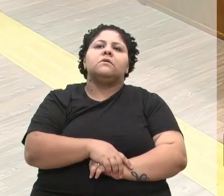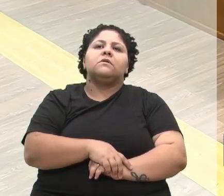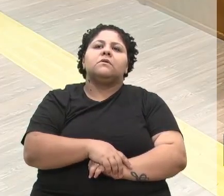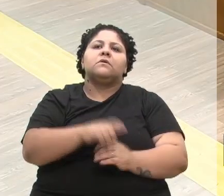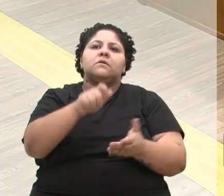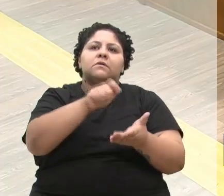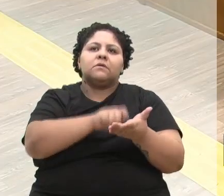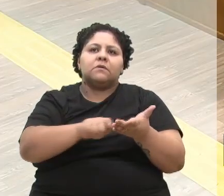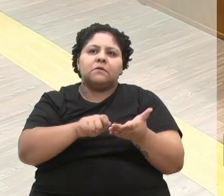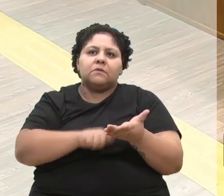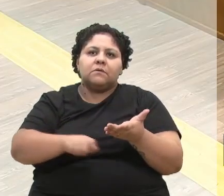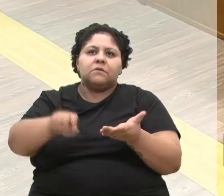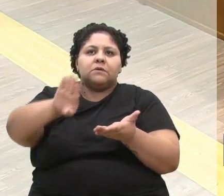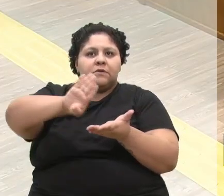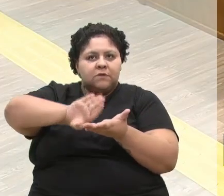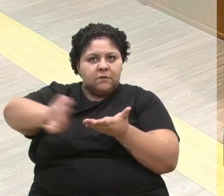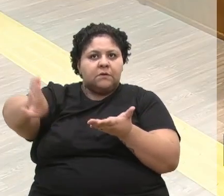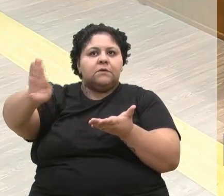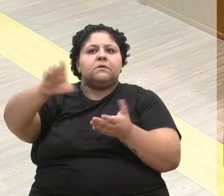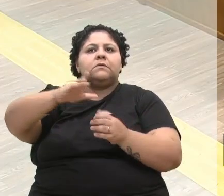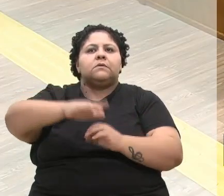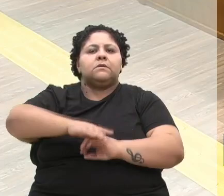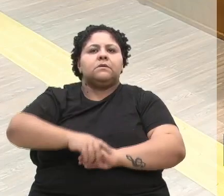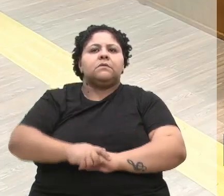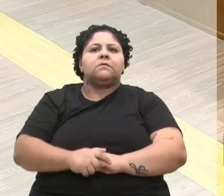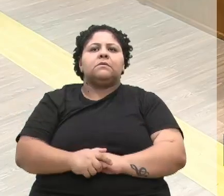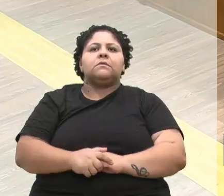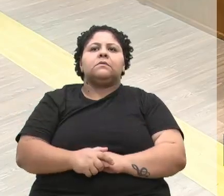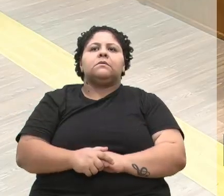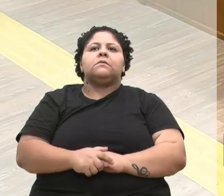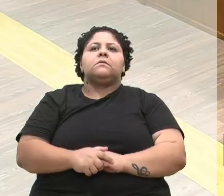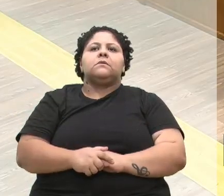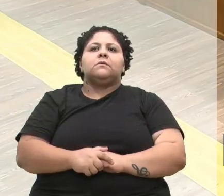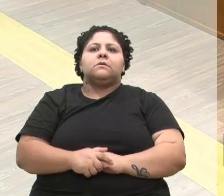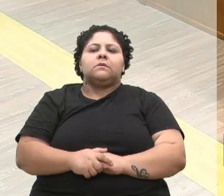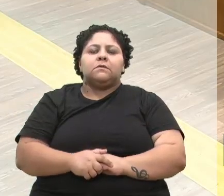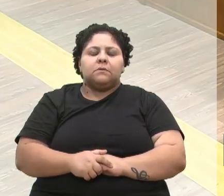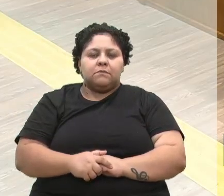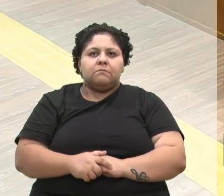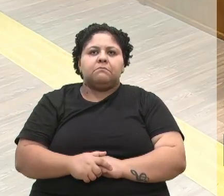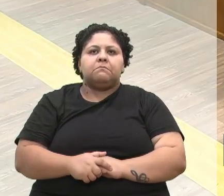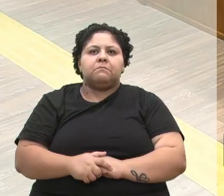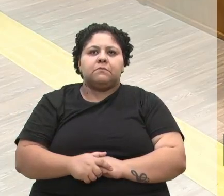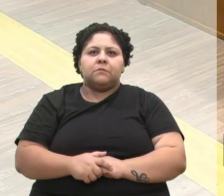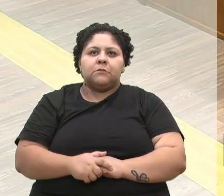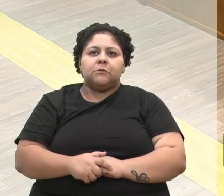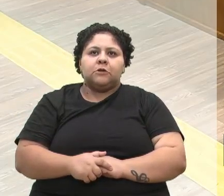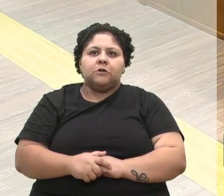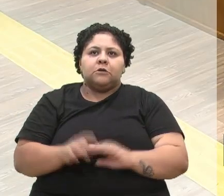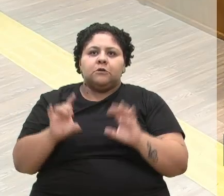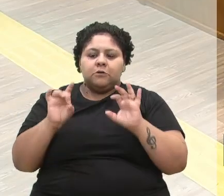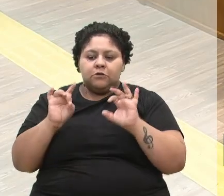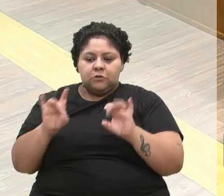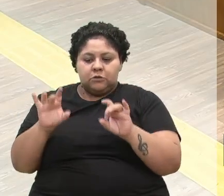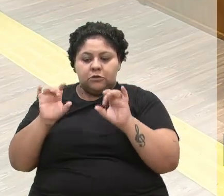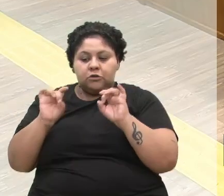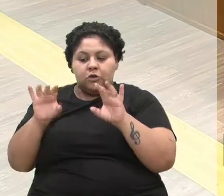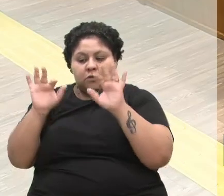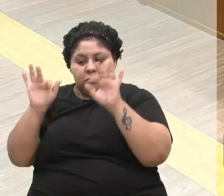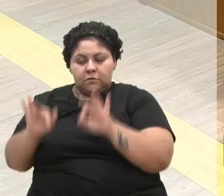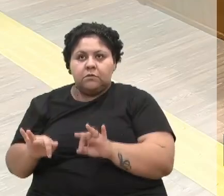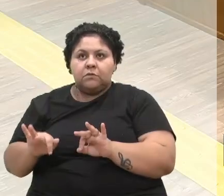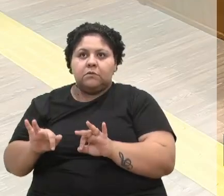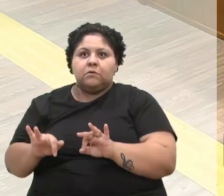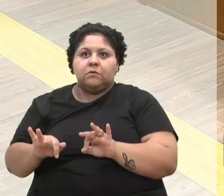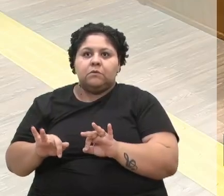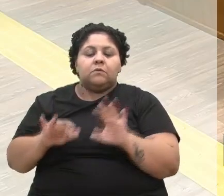essa palavra dos anais, então. Pois não. Pode retirar. Retirar dos anais, então... Só para concluir, então, senhora presidente, posso? Por favor. Então, eu estava